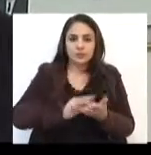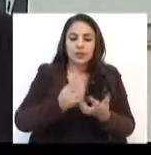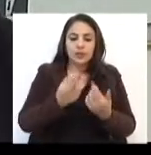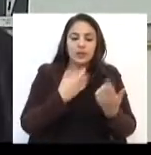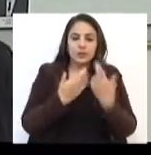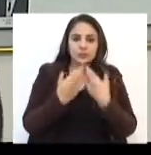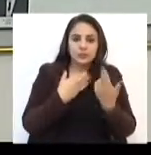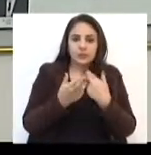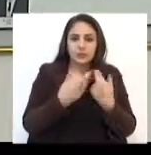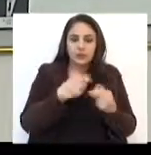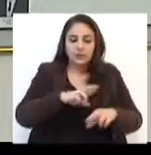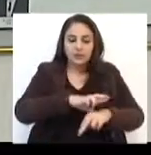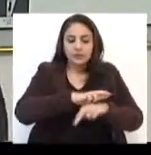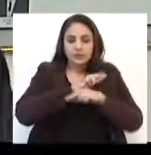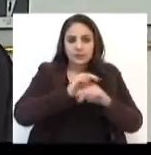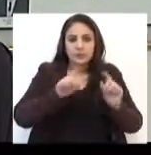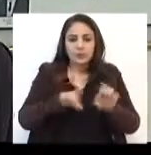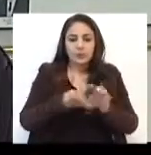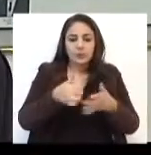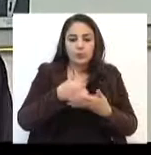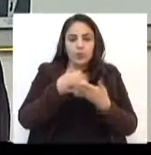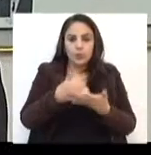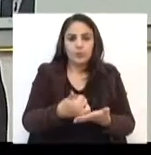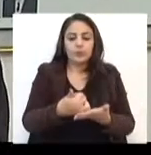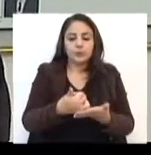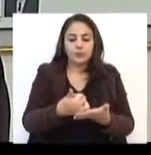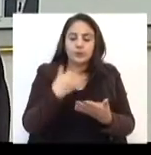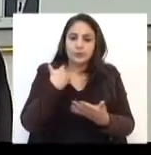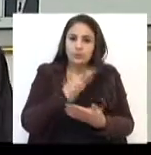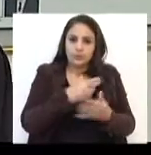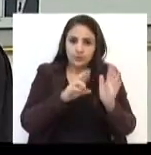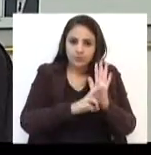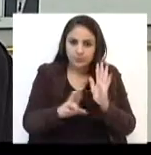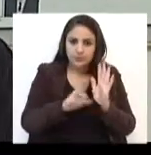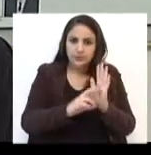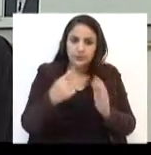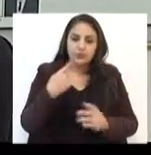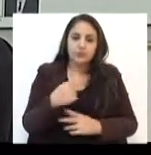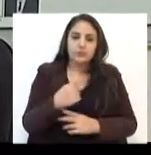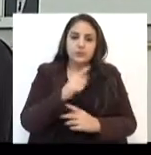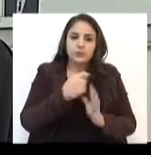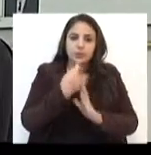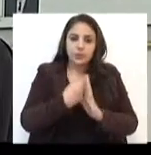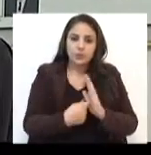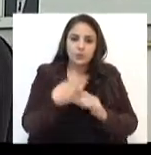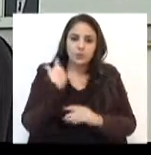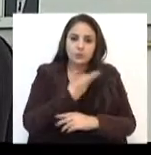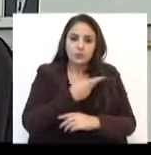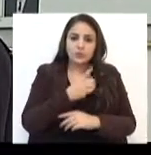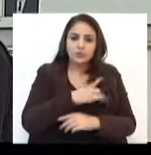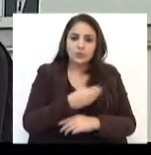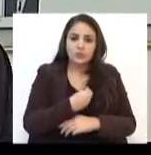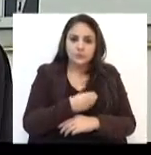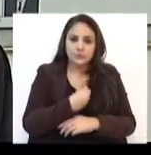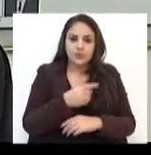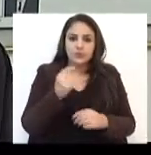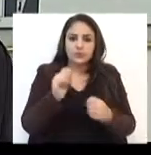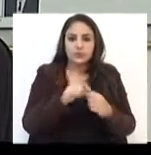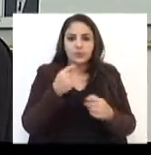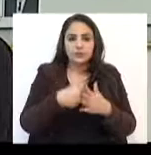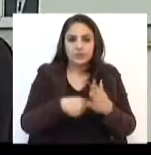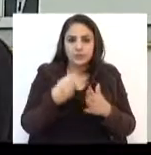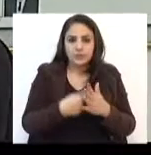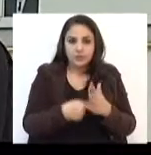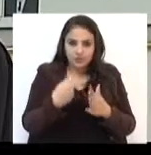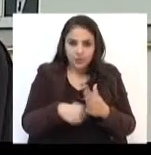respeito à defesa e o apoio aos representantes desse concurso, estamos aí fazendo uma moção